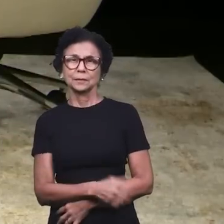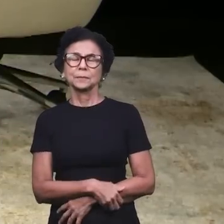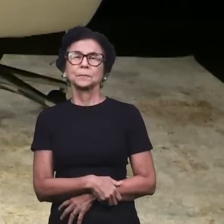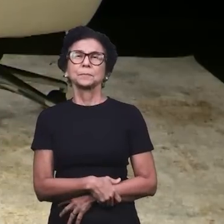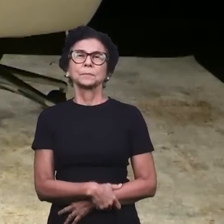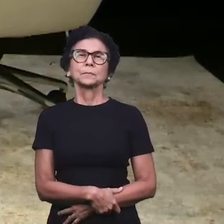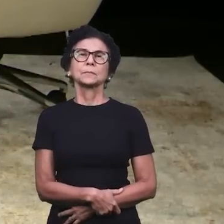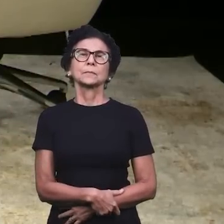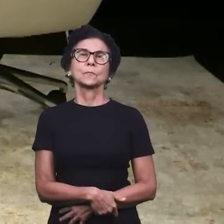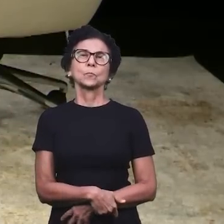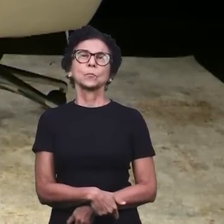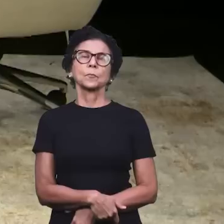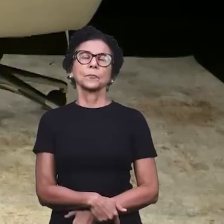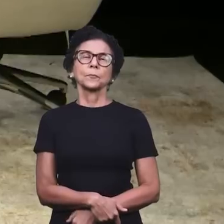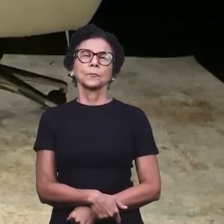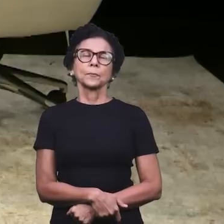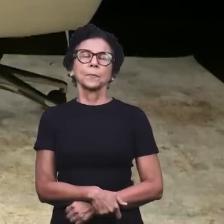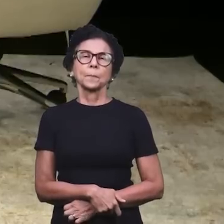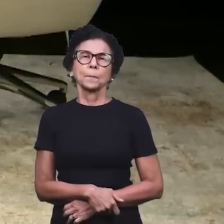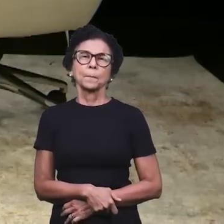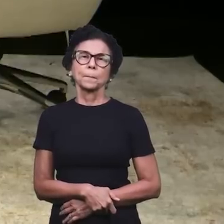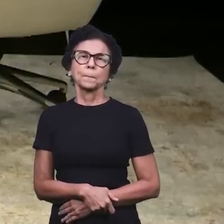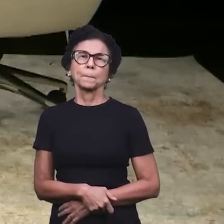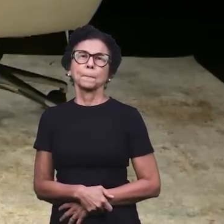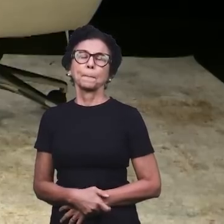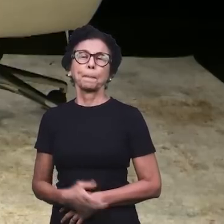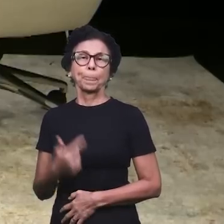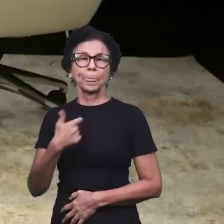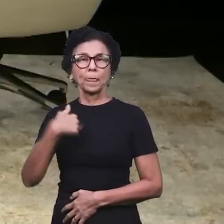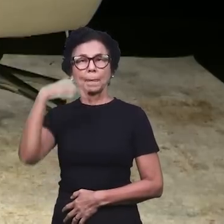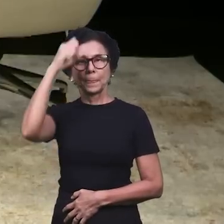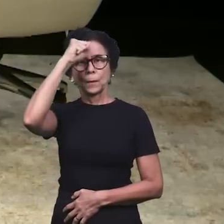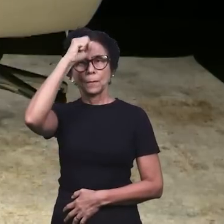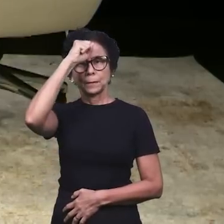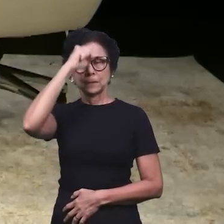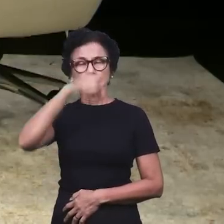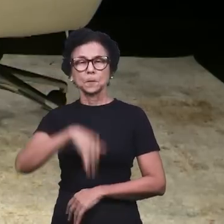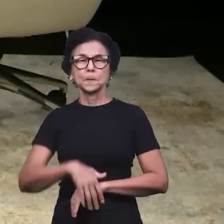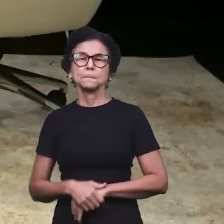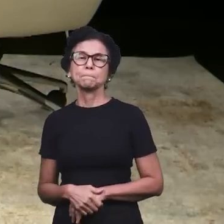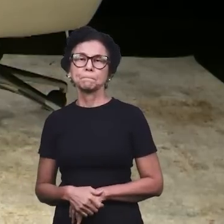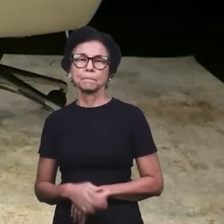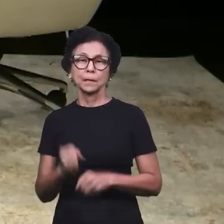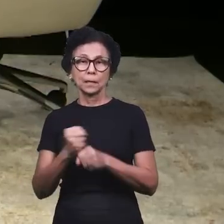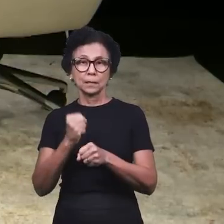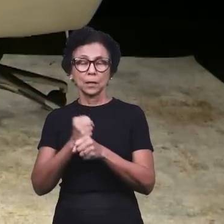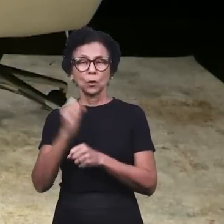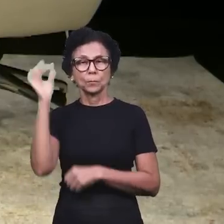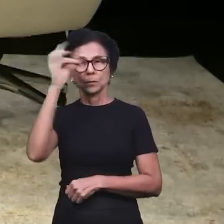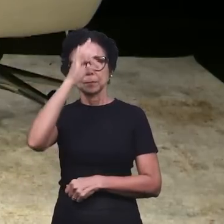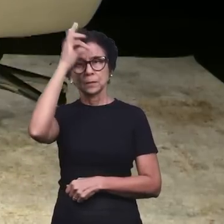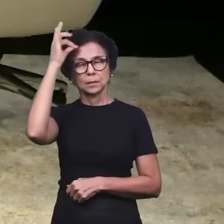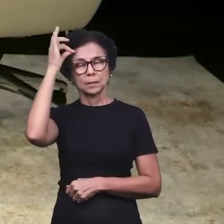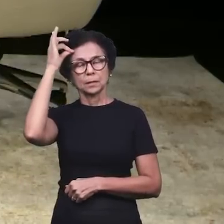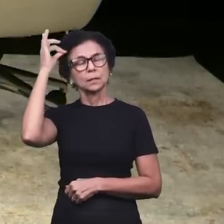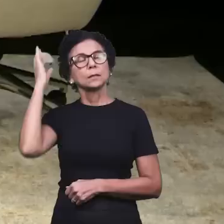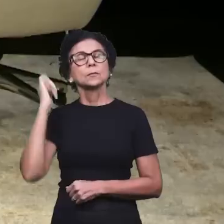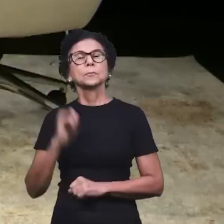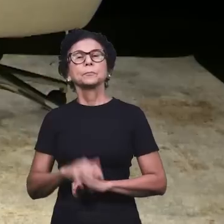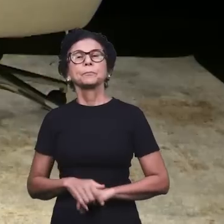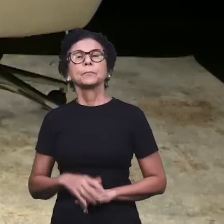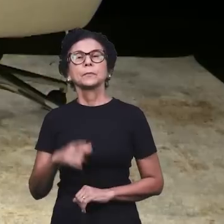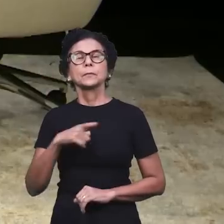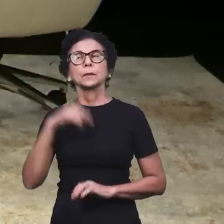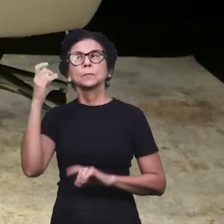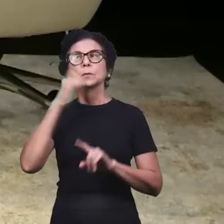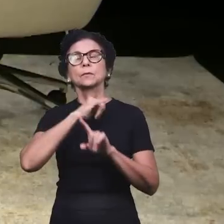nessa obra que há uma linha profética, quer dizer, inimaginável. Tá? Por exemplo, você